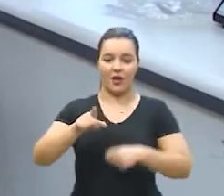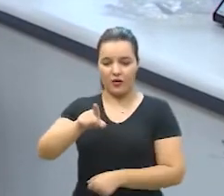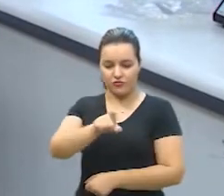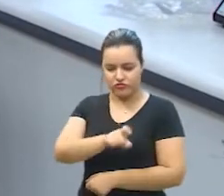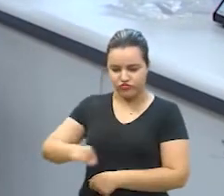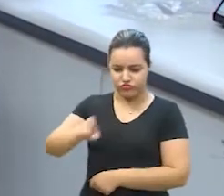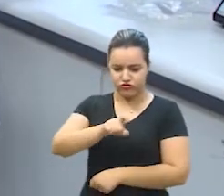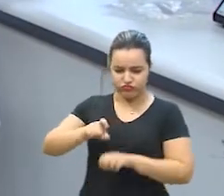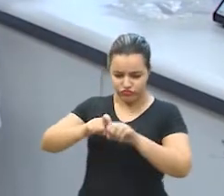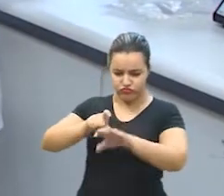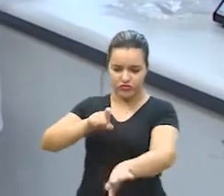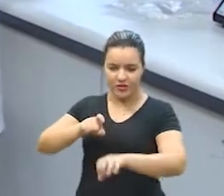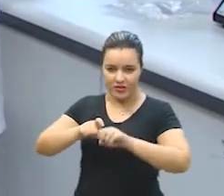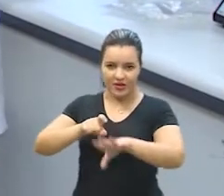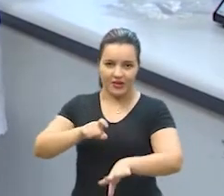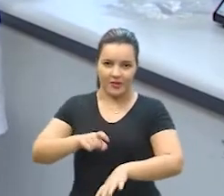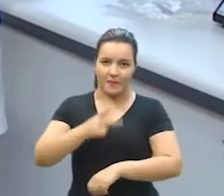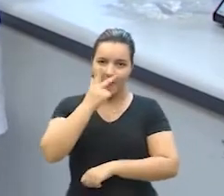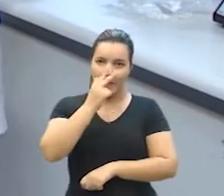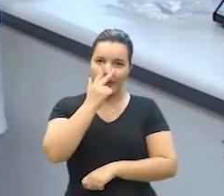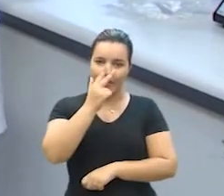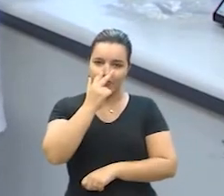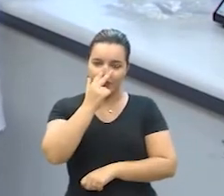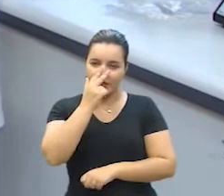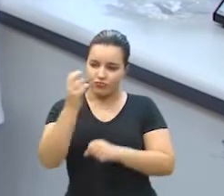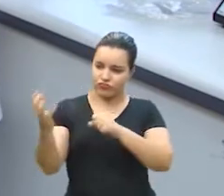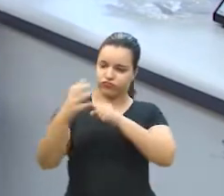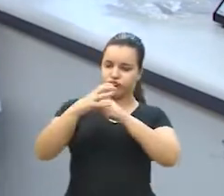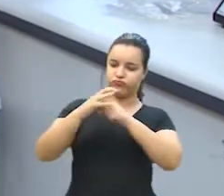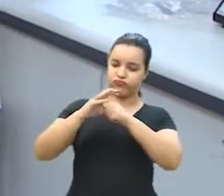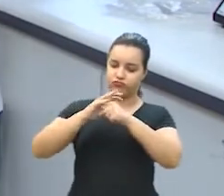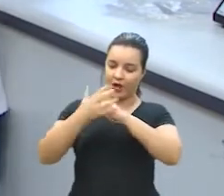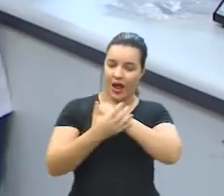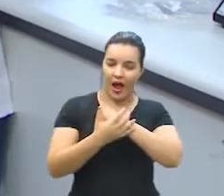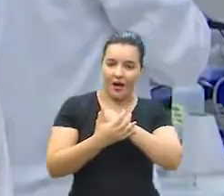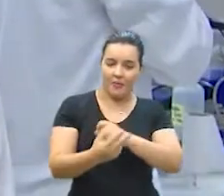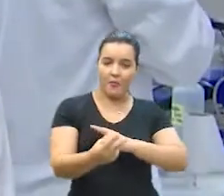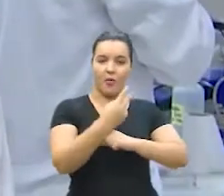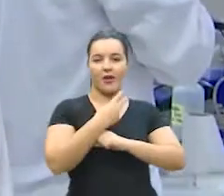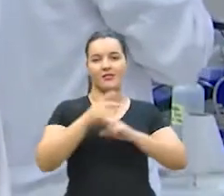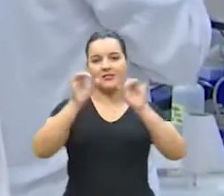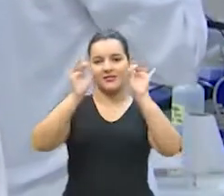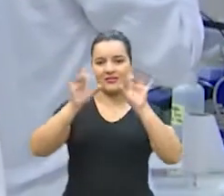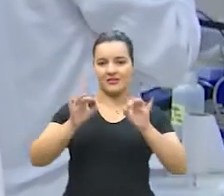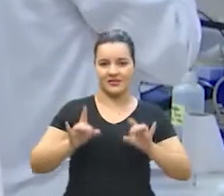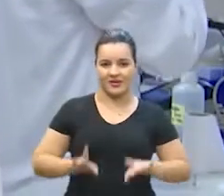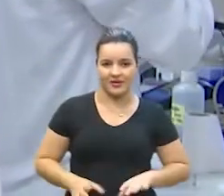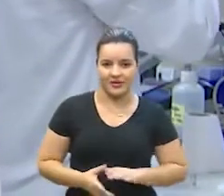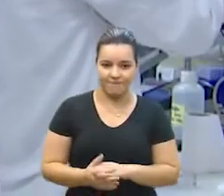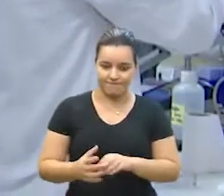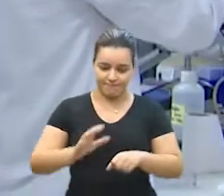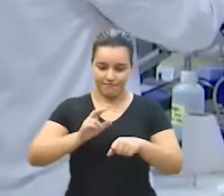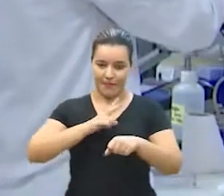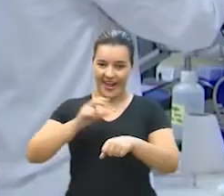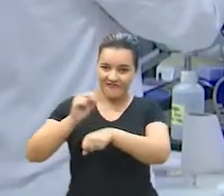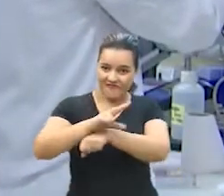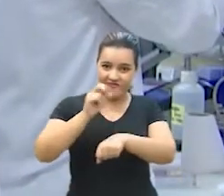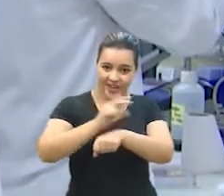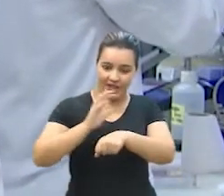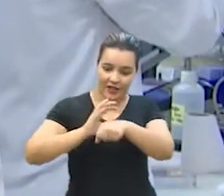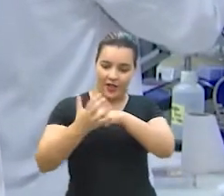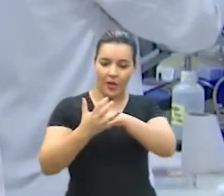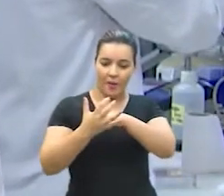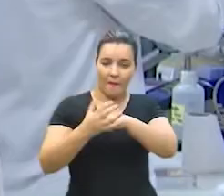de desenvolver. Esse spray, então, é capaz de formar um recobrimento que faz uma proteção específica, porque ele